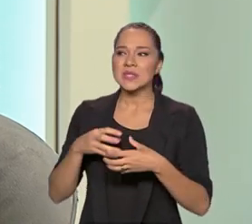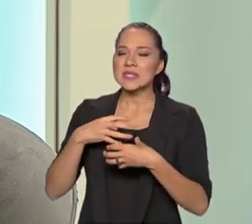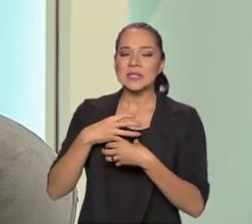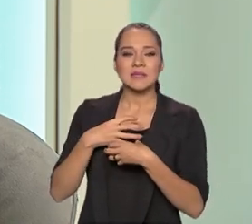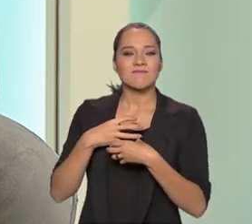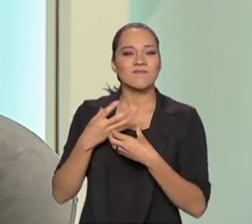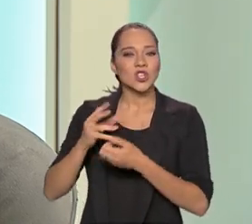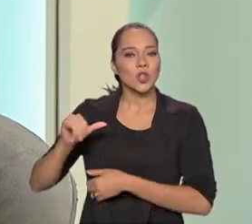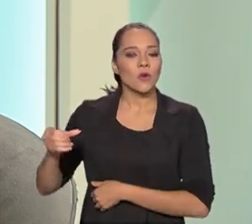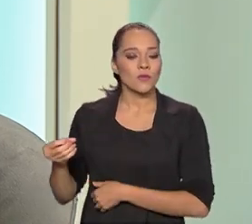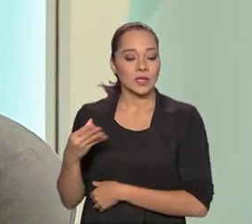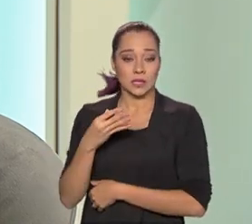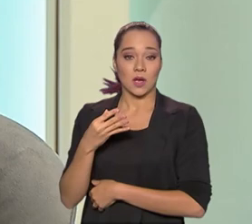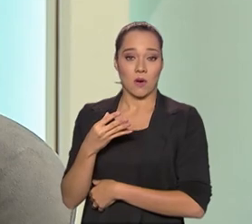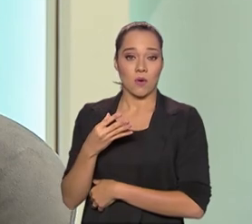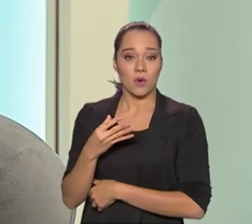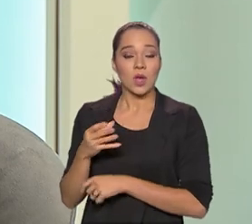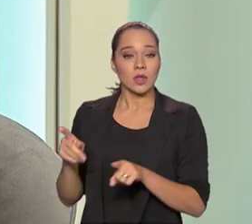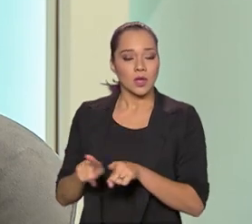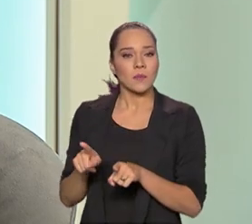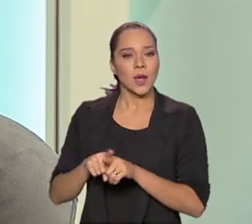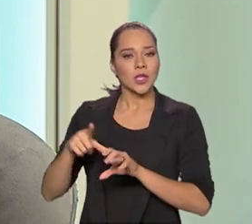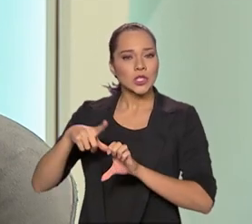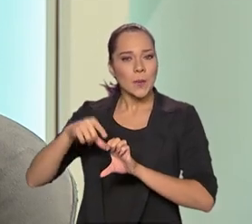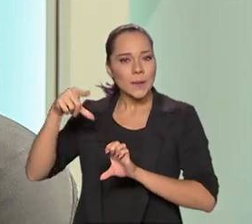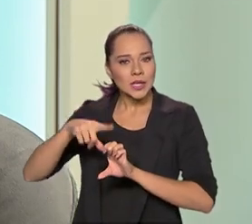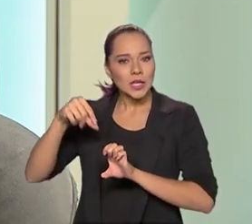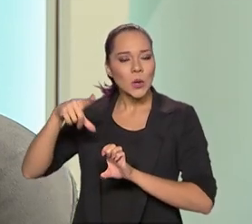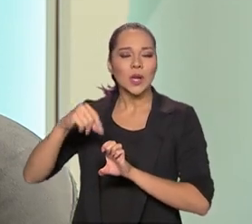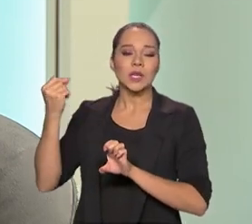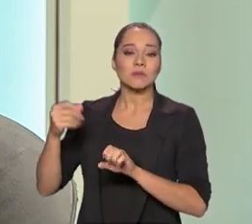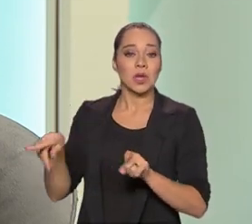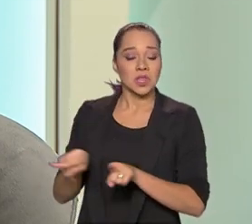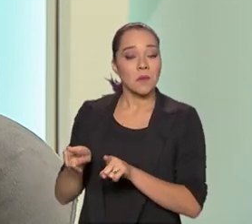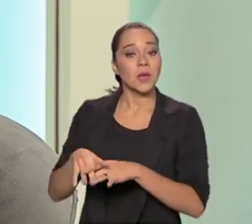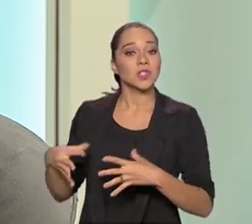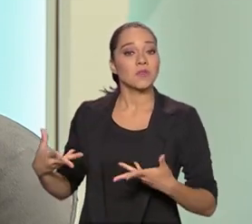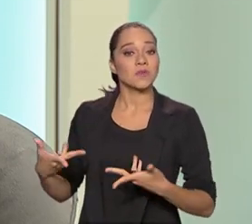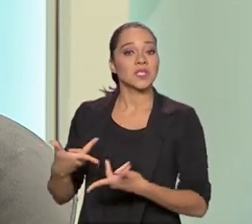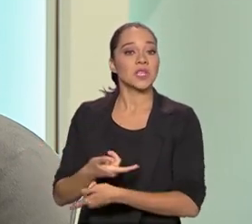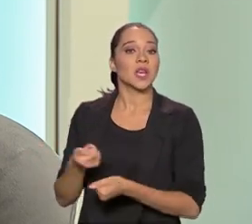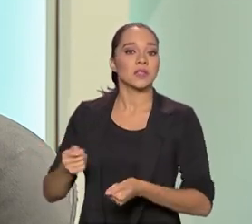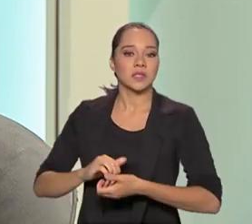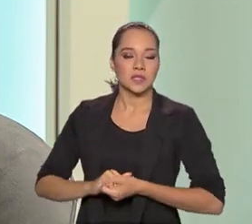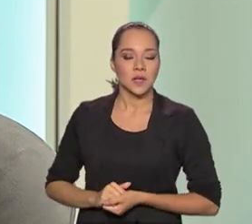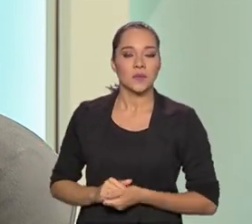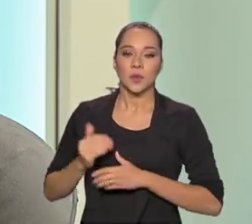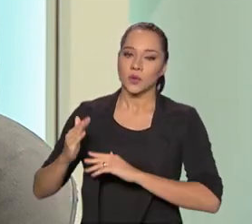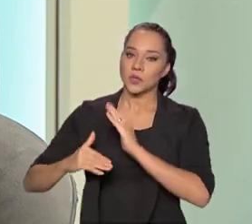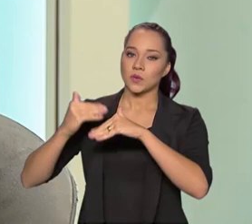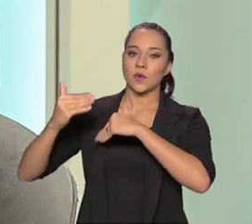de inovação, de empreendedorismo e de eficiência no desenvolvimento deste